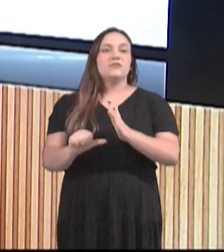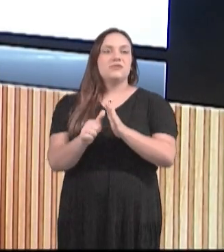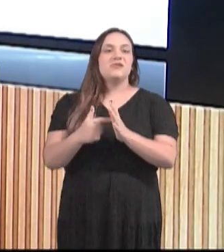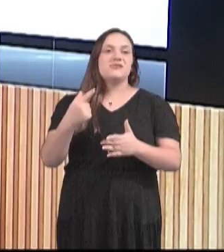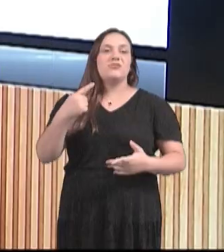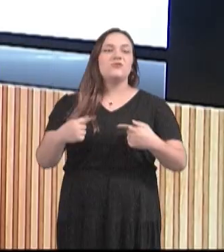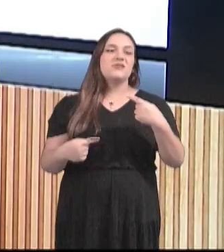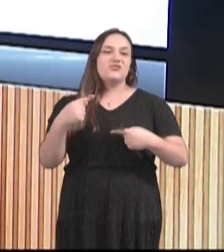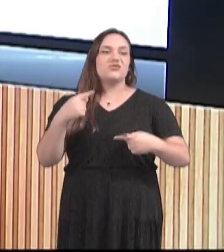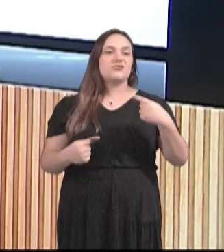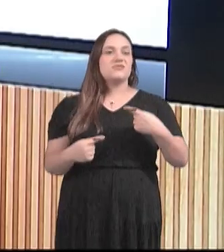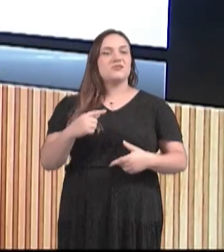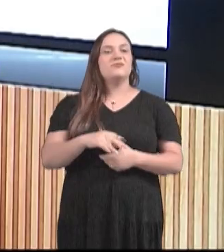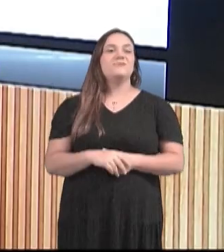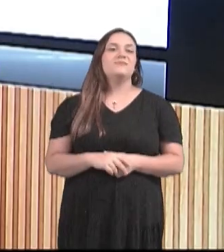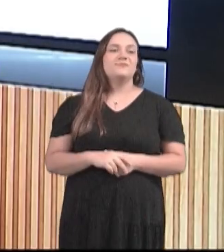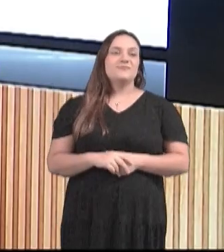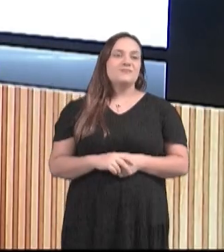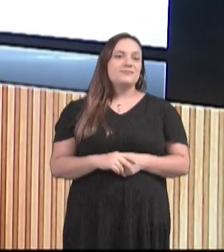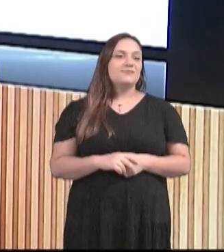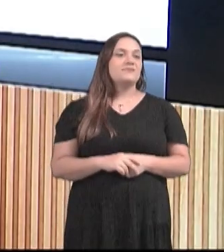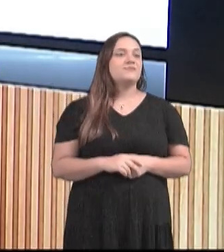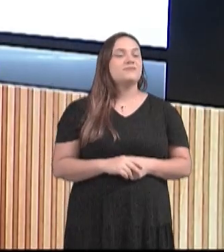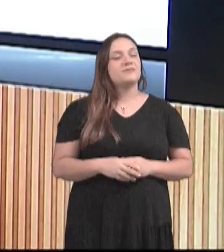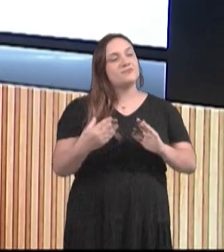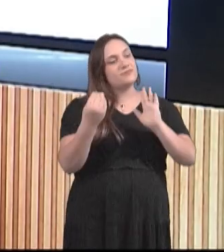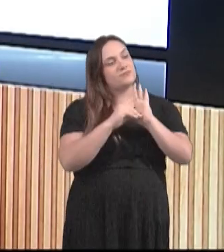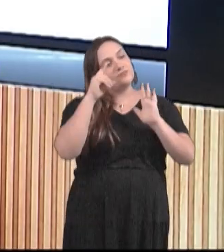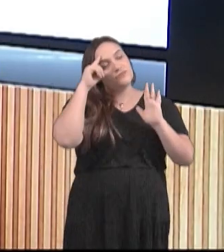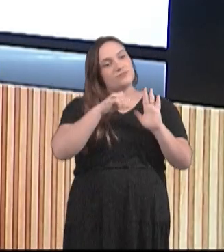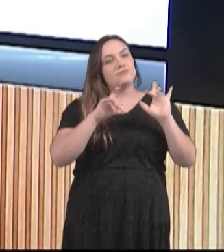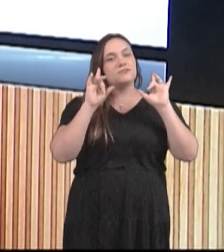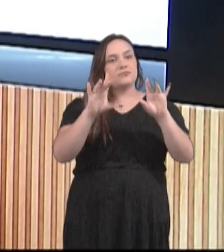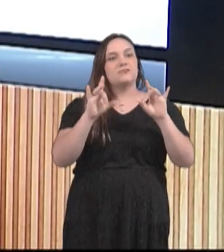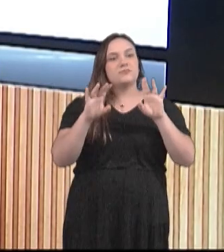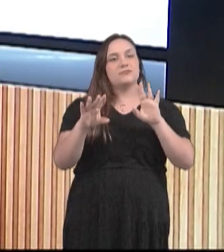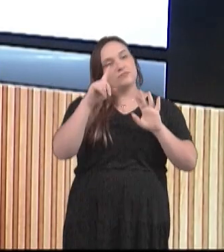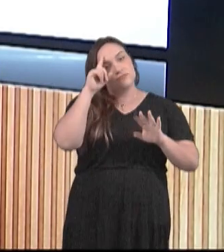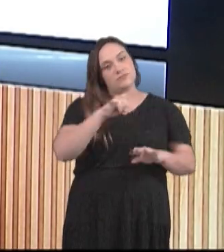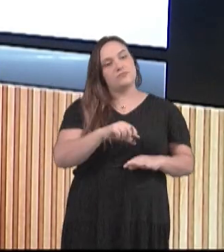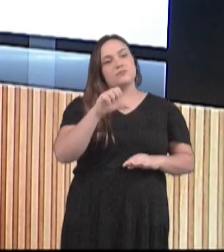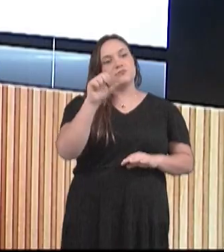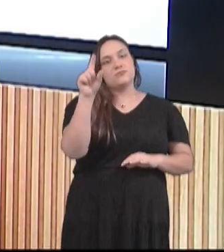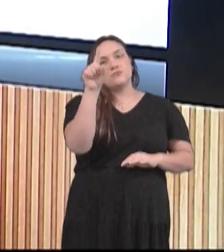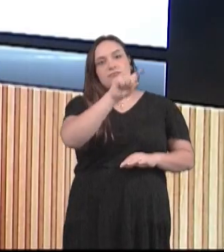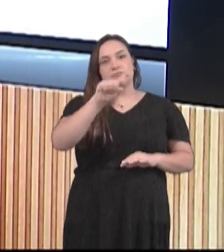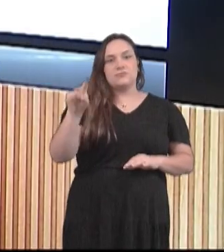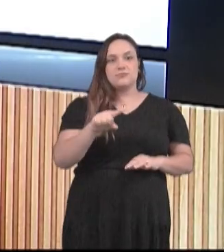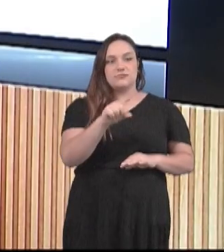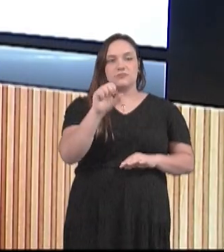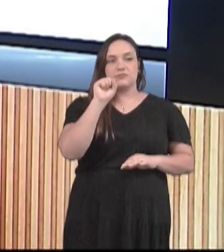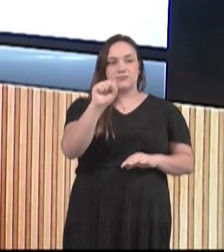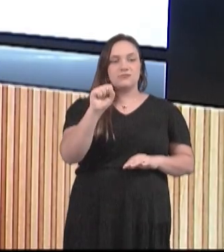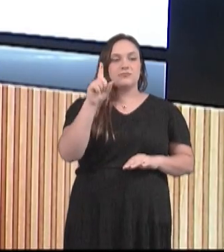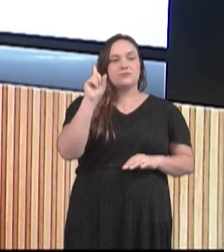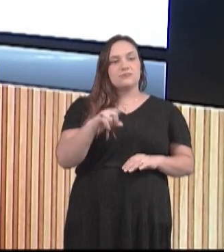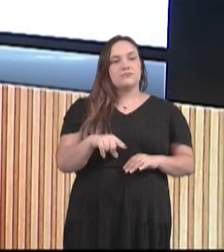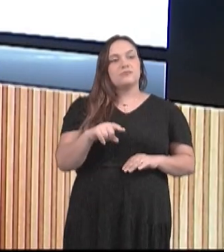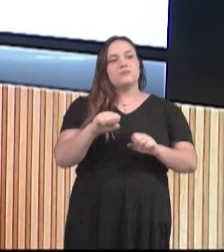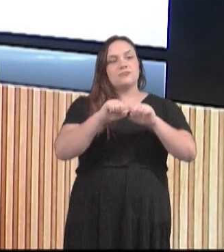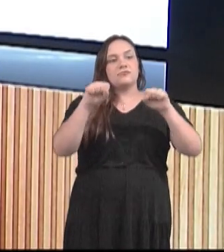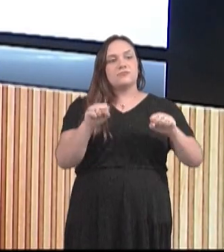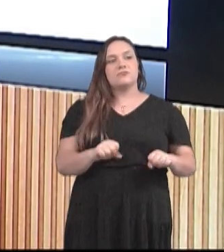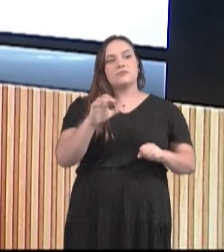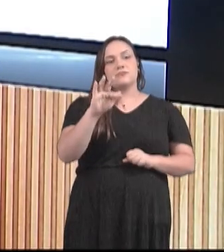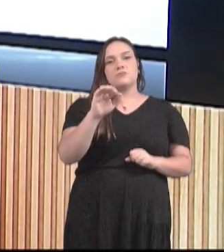discussão, instituindo no calendário oficial de eventos aqui do nosso estado o dia S de valorização do Sistema